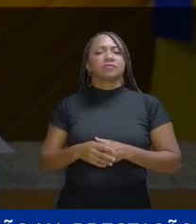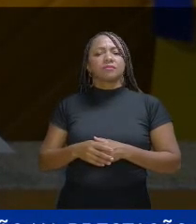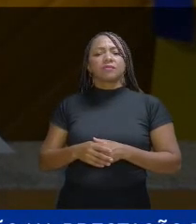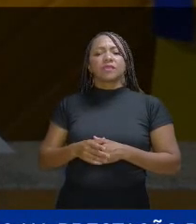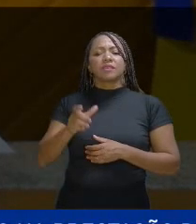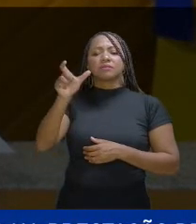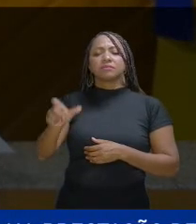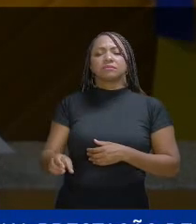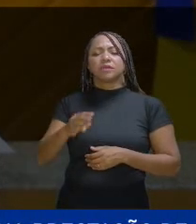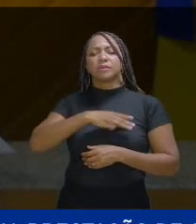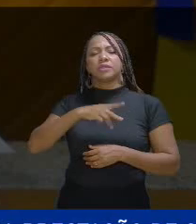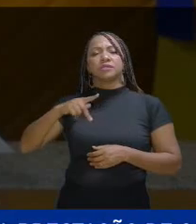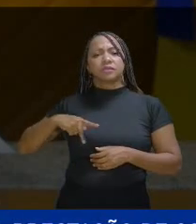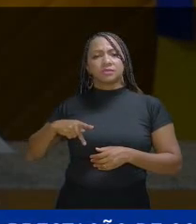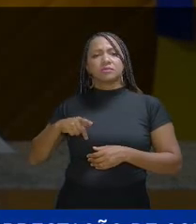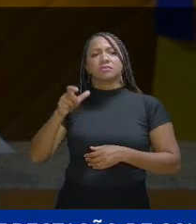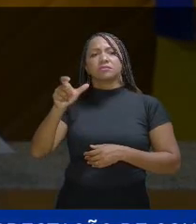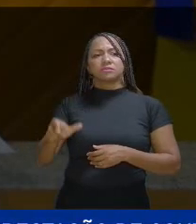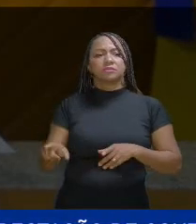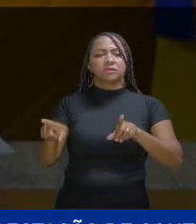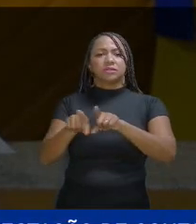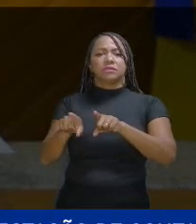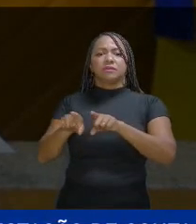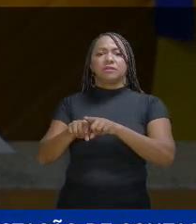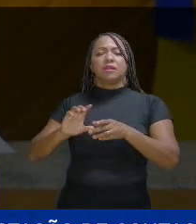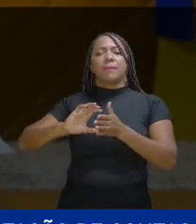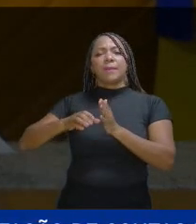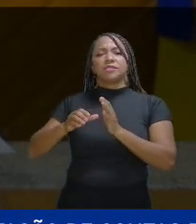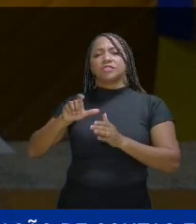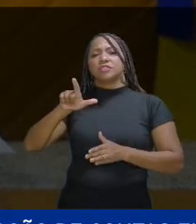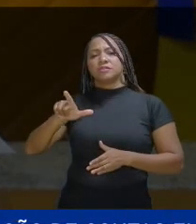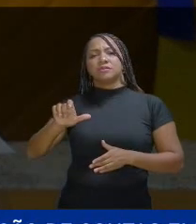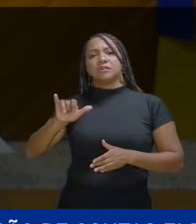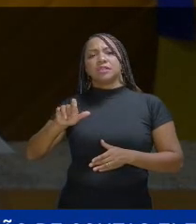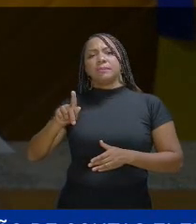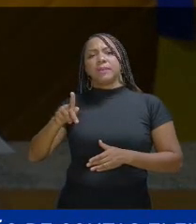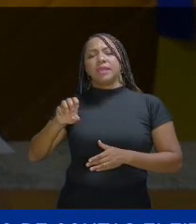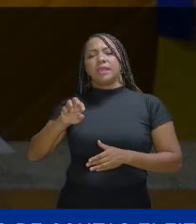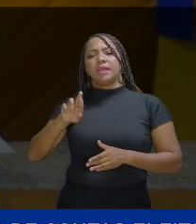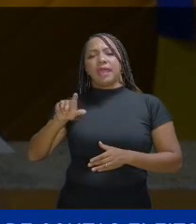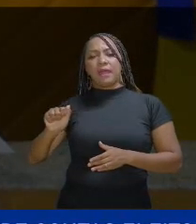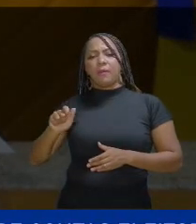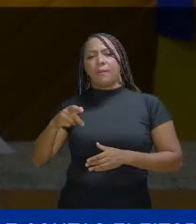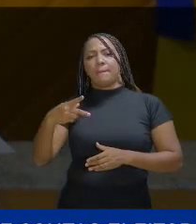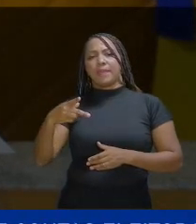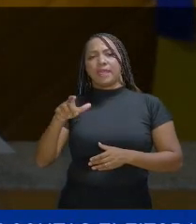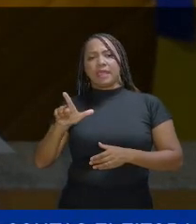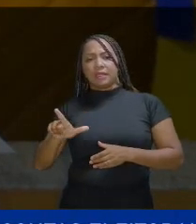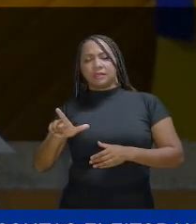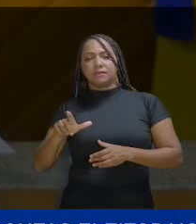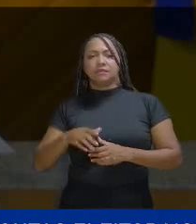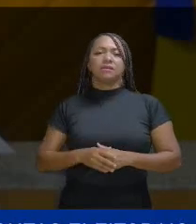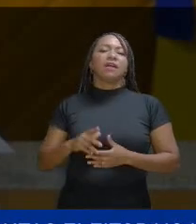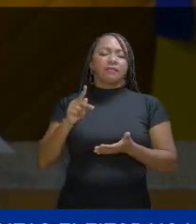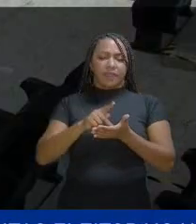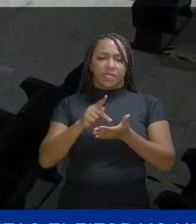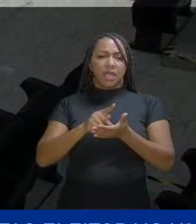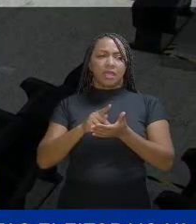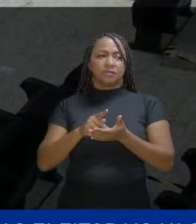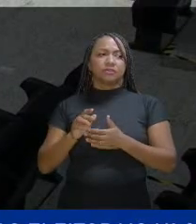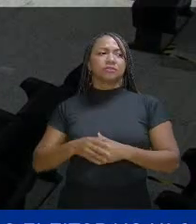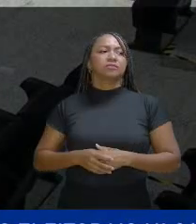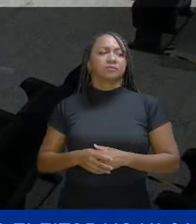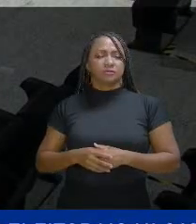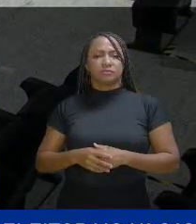é o Ministério Público Eleitoral, e o embargado é Partido Liberal, PL. É isso mesmo, senhor relator? Exatamente, senhor presidente. Eu